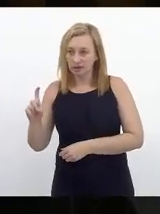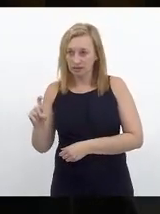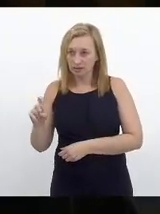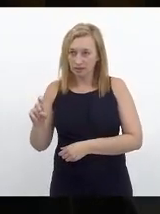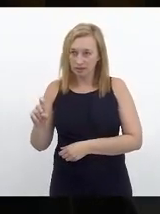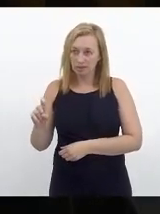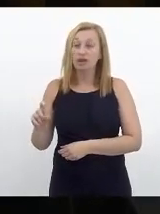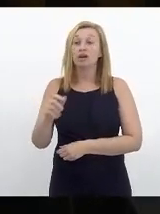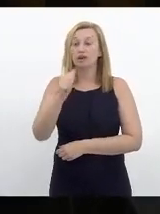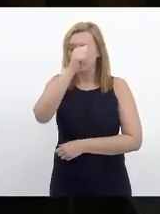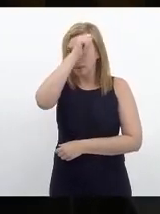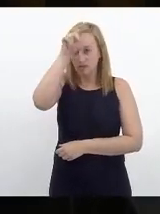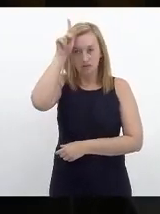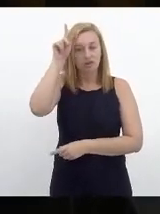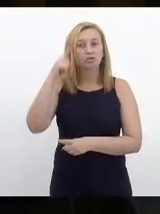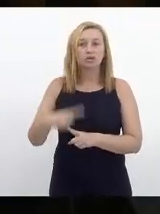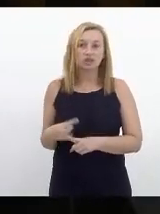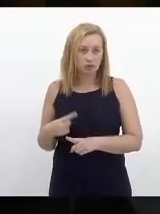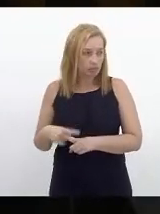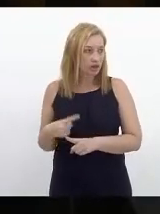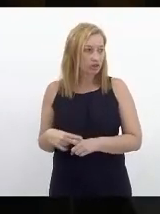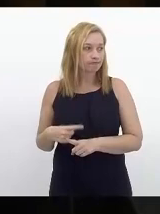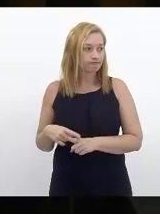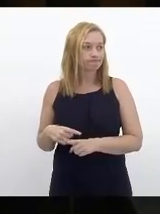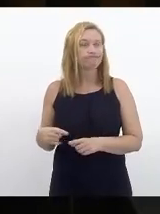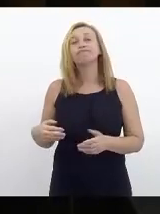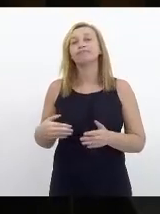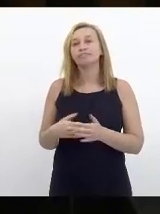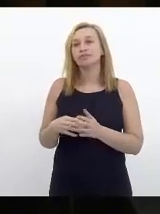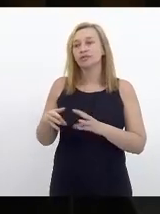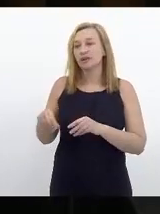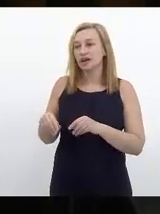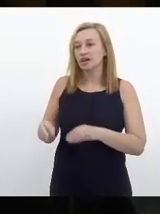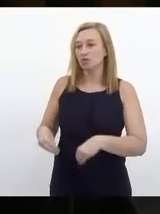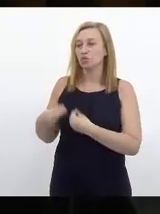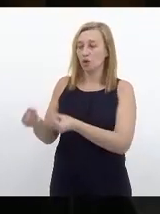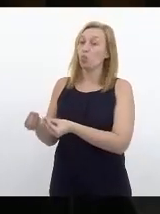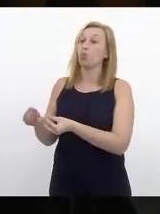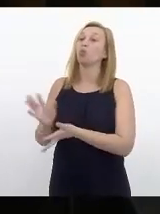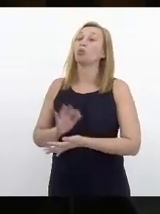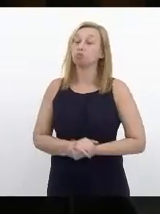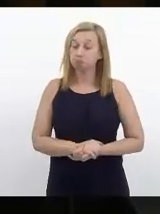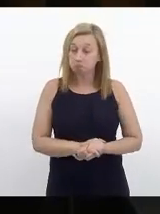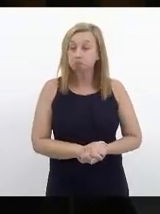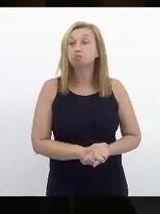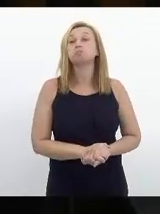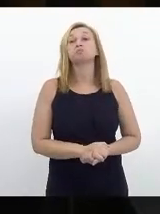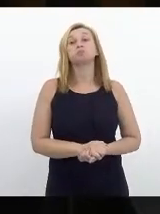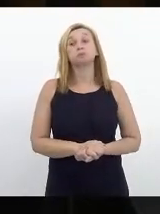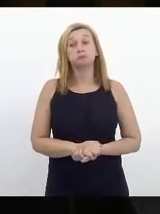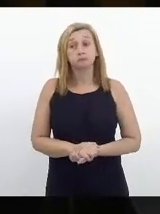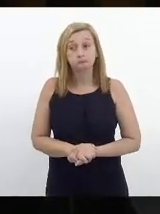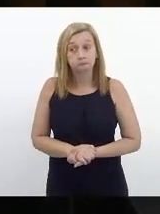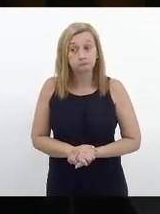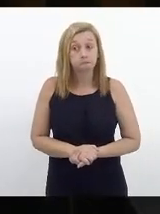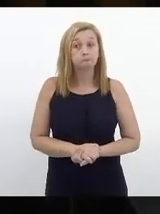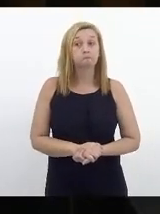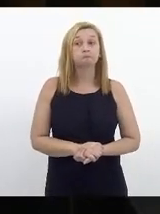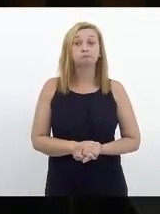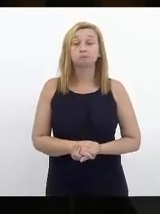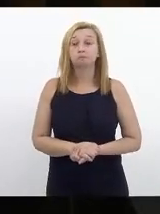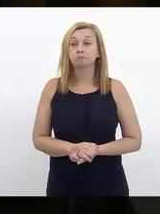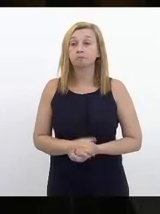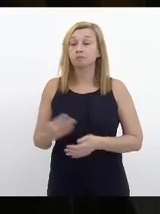E a prefeitura também, até terreno foi dado. De lá para cá,